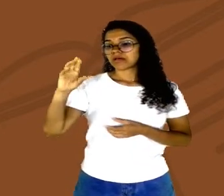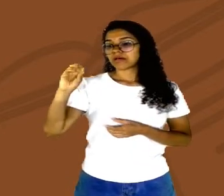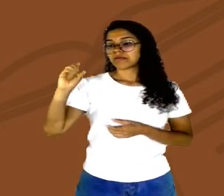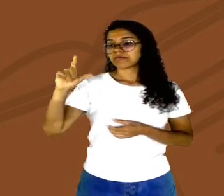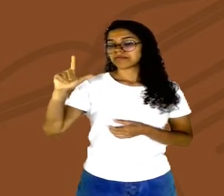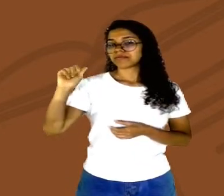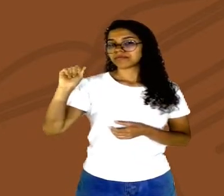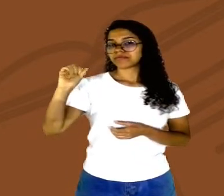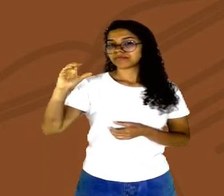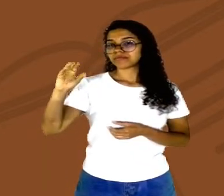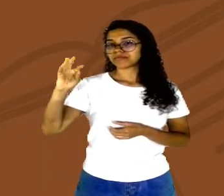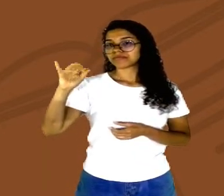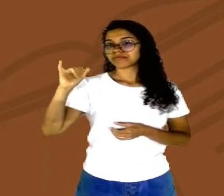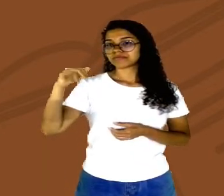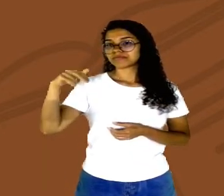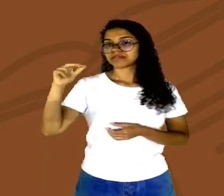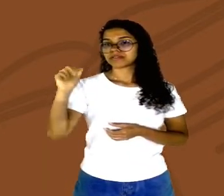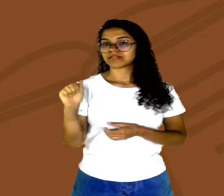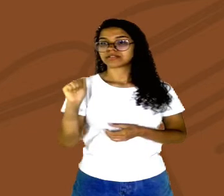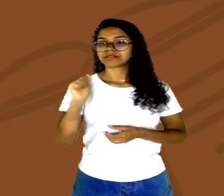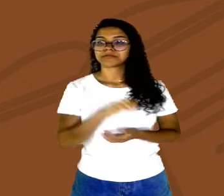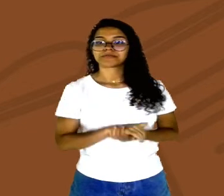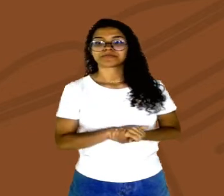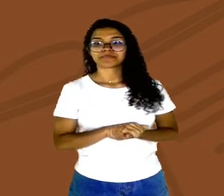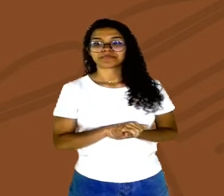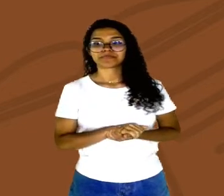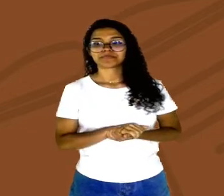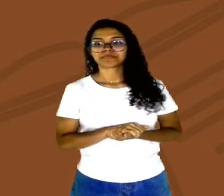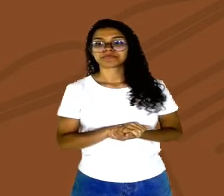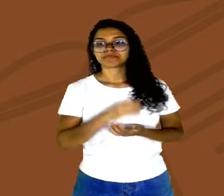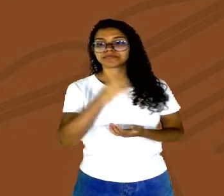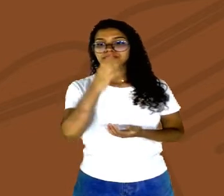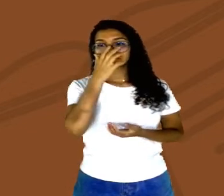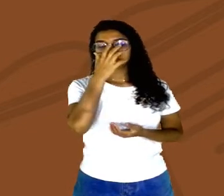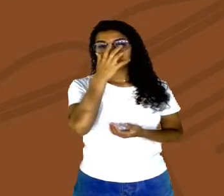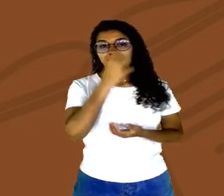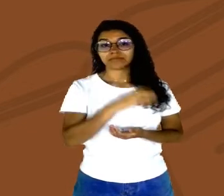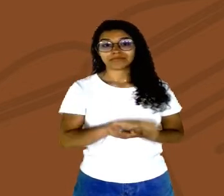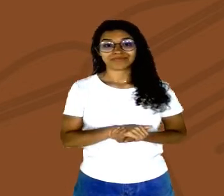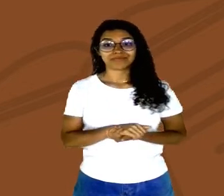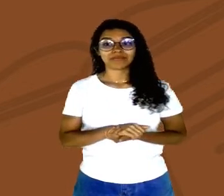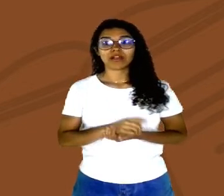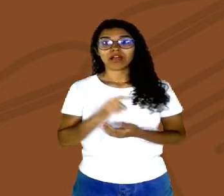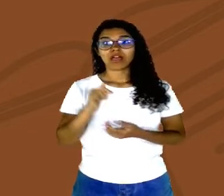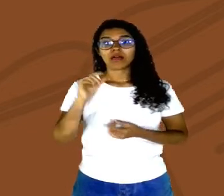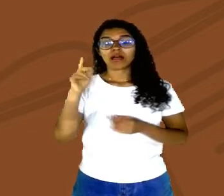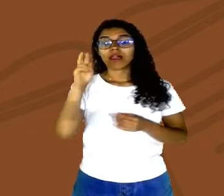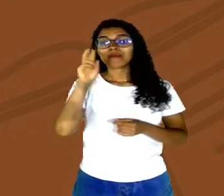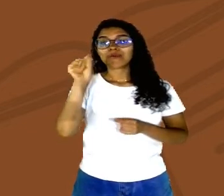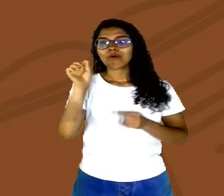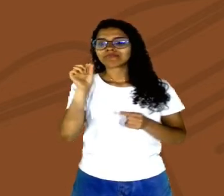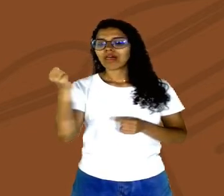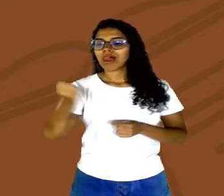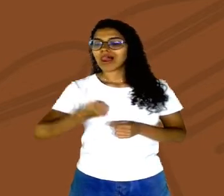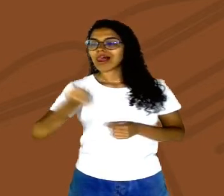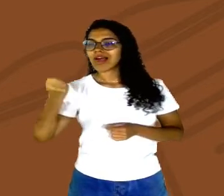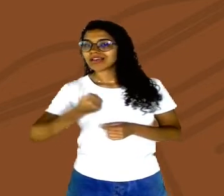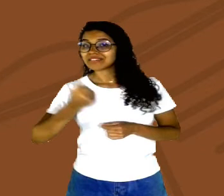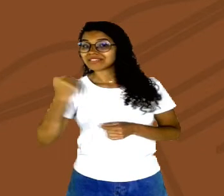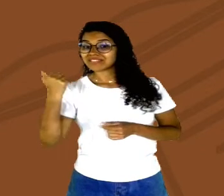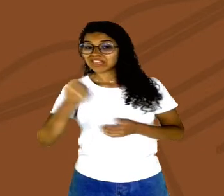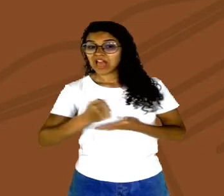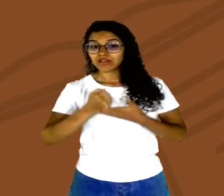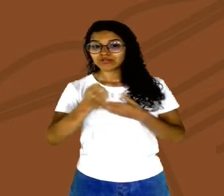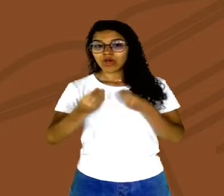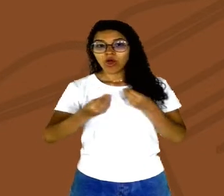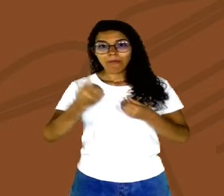pela própria palavra, prolactina, lactina, lembra lactose, lembra leite. É o hormônio que atua na ejeção